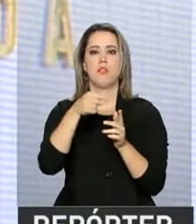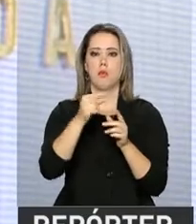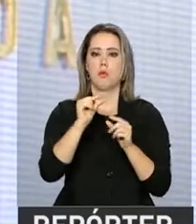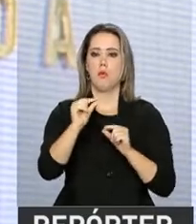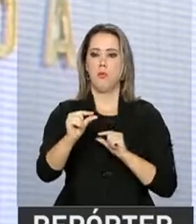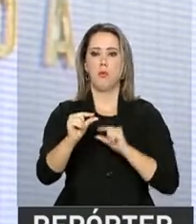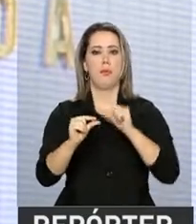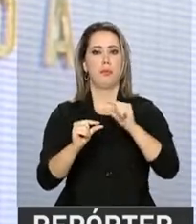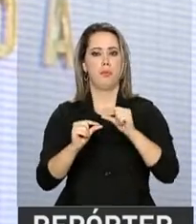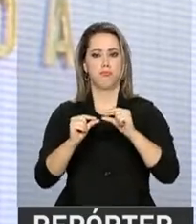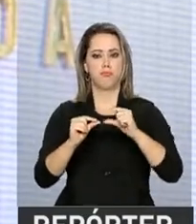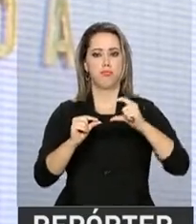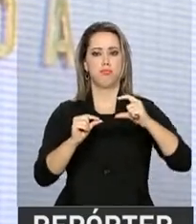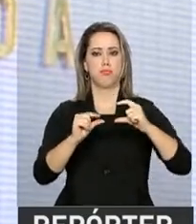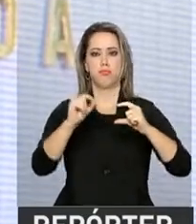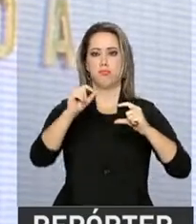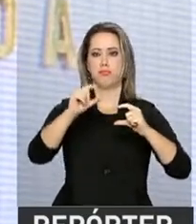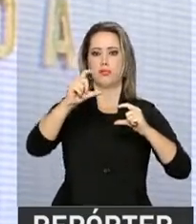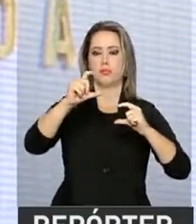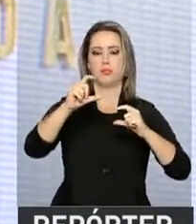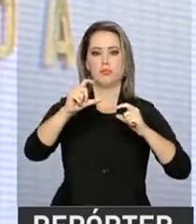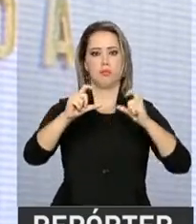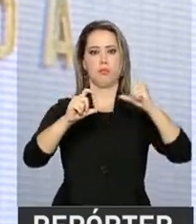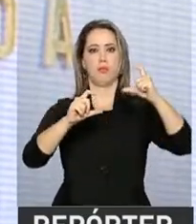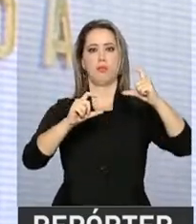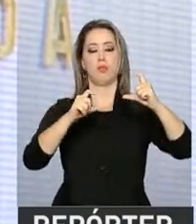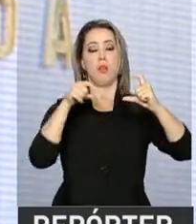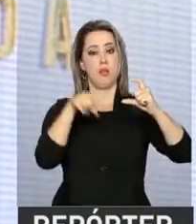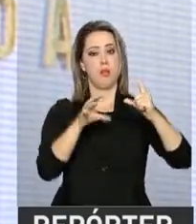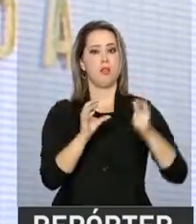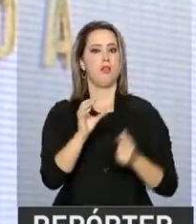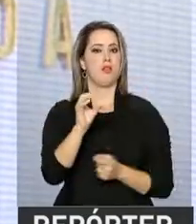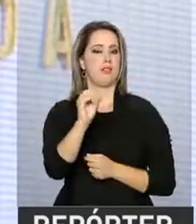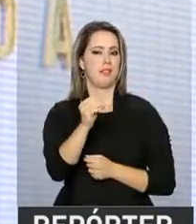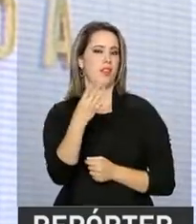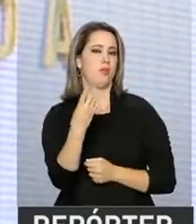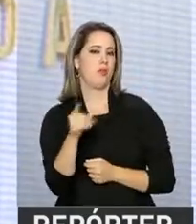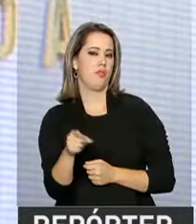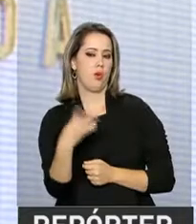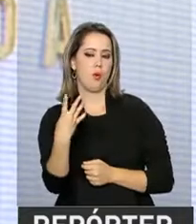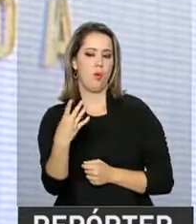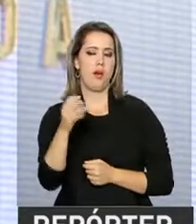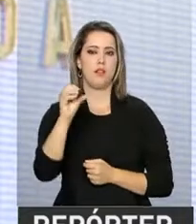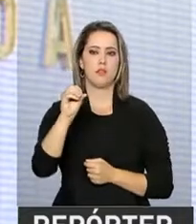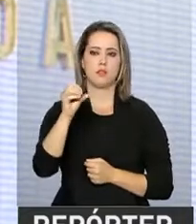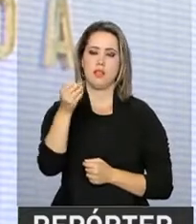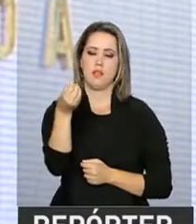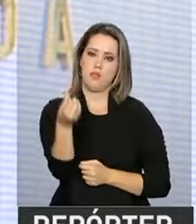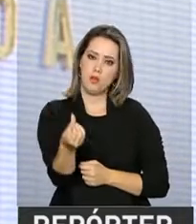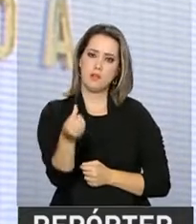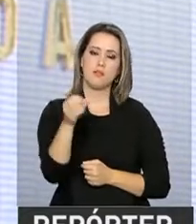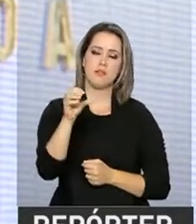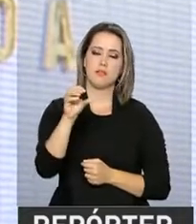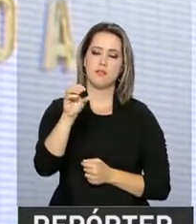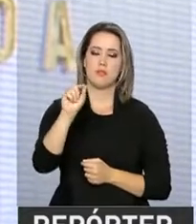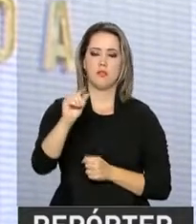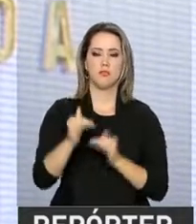pouquinho, 0,5% da dívida. No terceiro ano, 0,6%. E o resto são parcelas iguais, o restante da